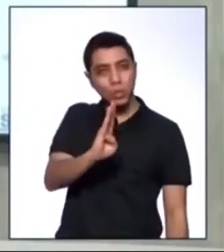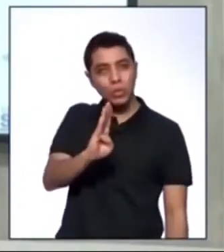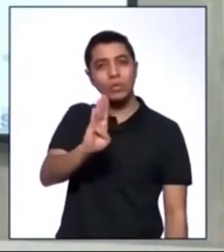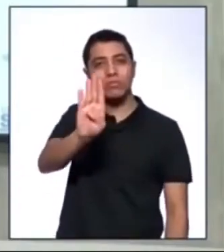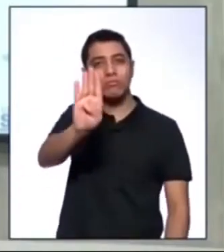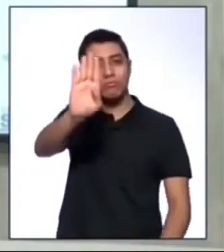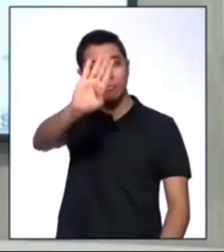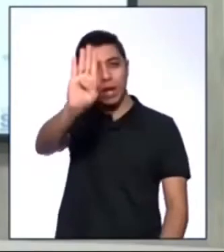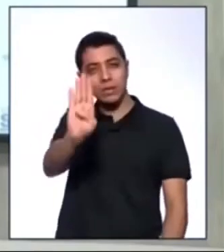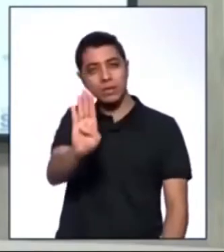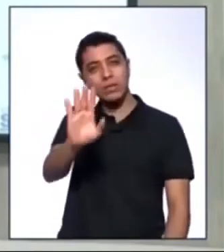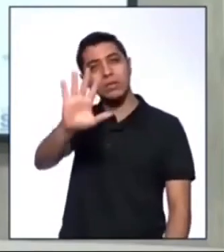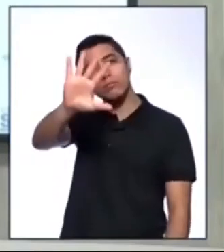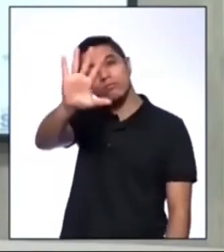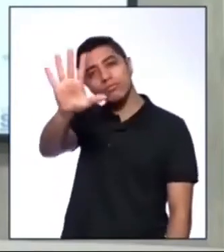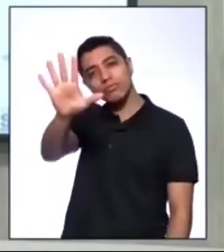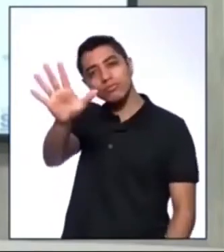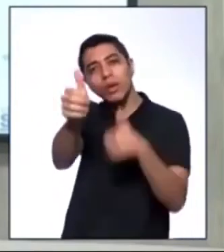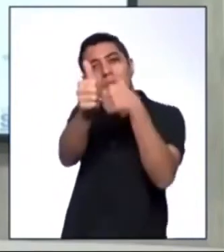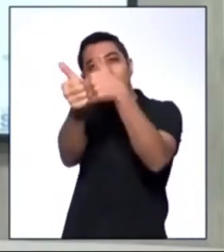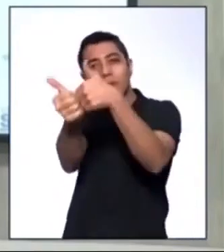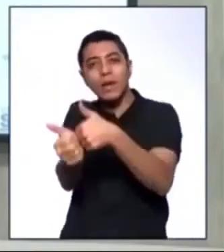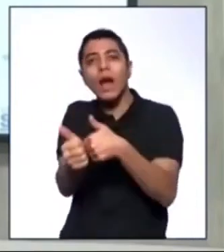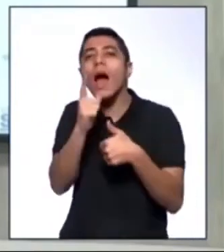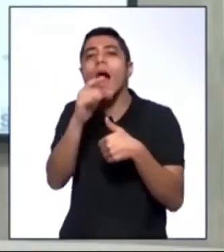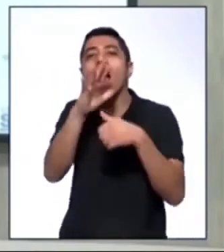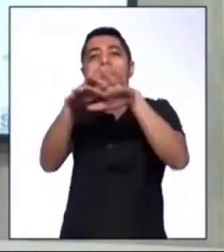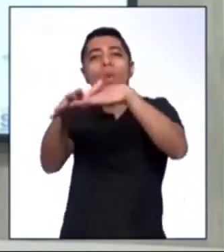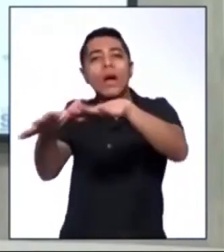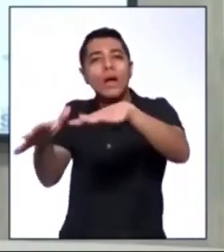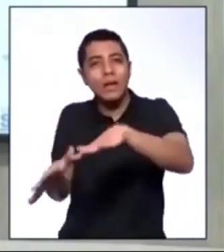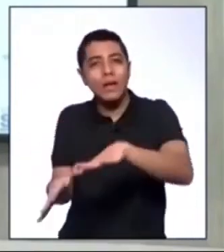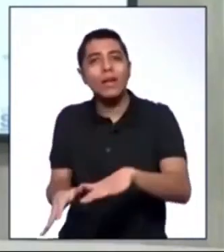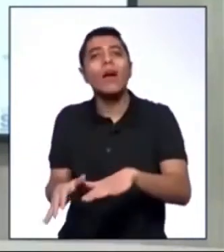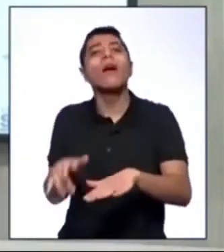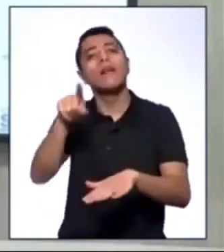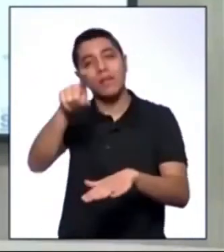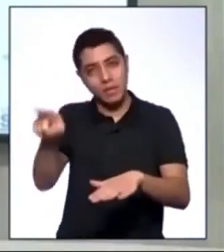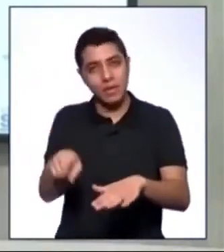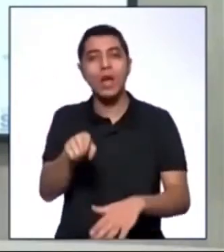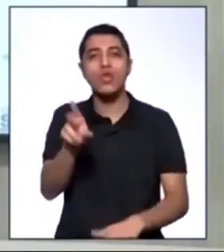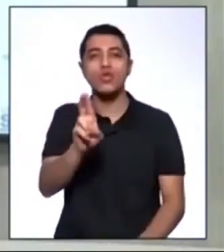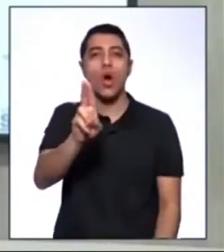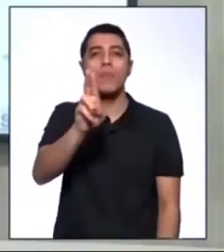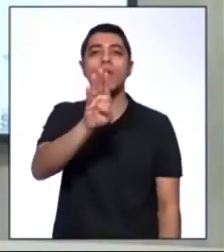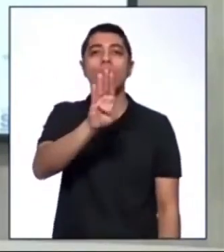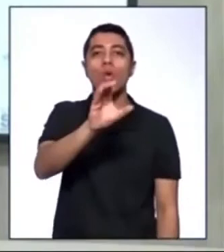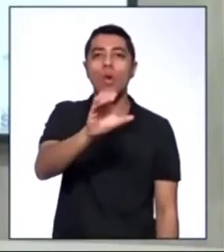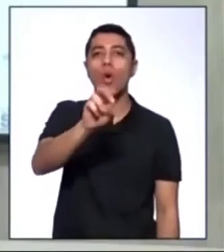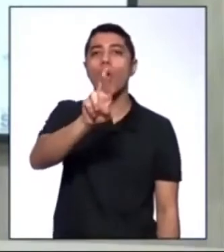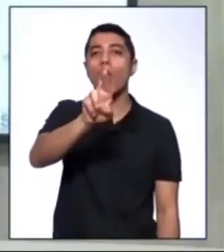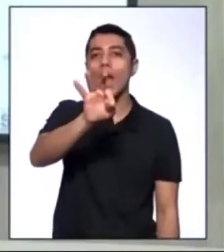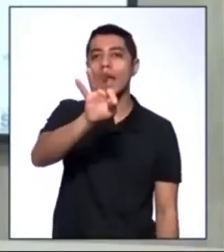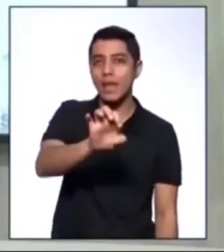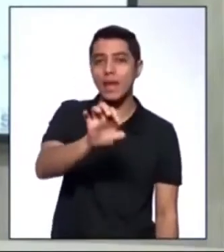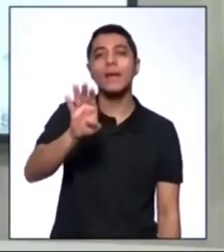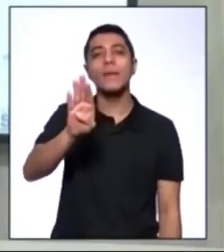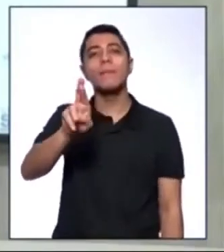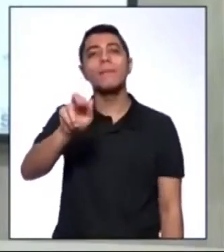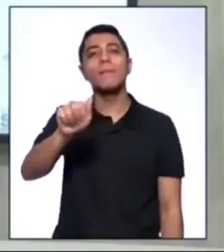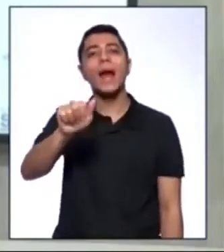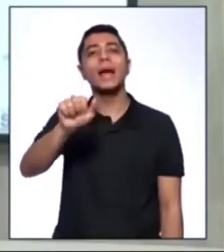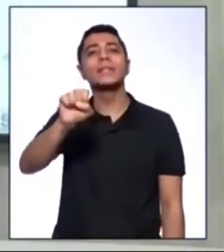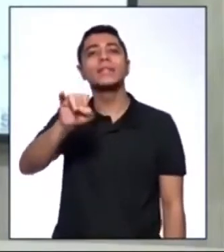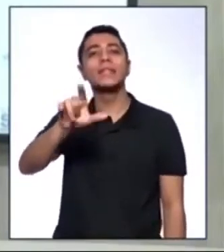lá. Pronto. Legal. Ó, corrente brasileira. De onde vem essa corrente brasileira? Vem aqui do Golfo, da